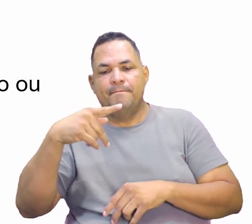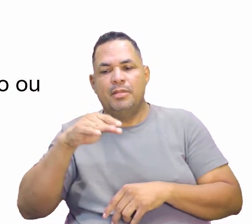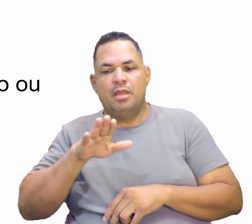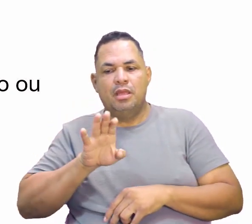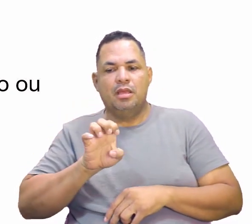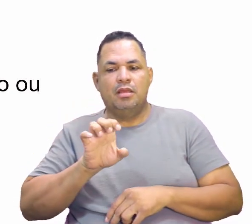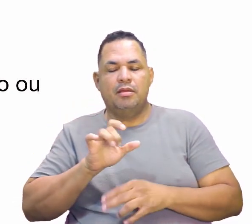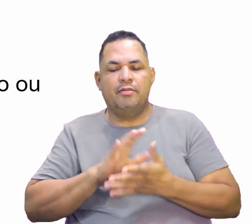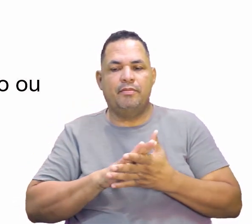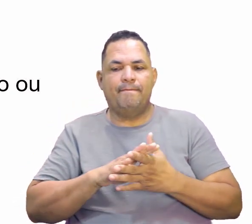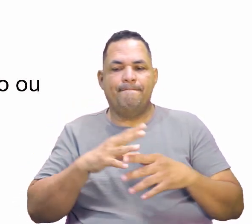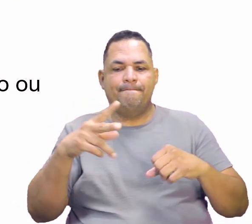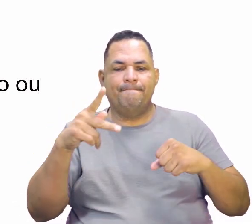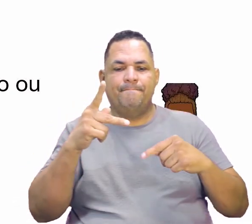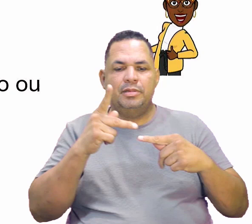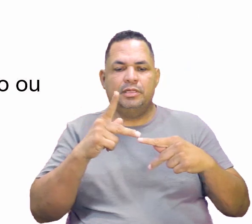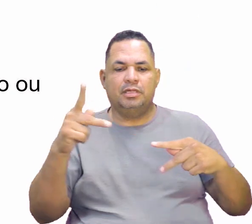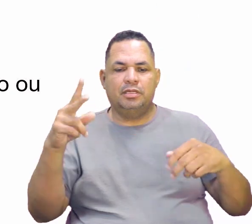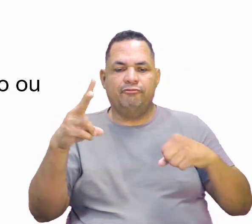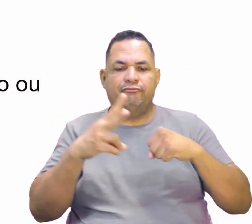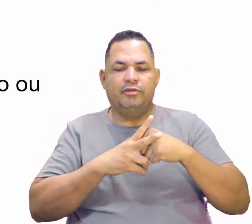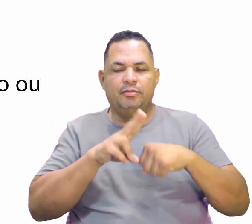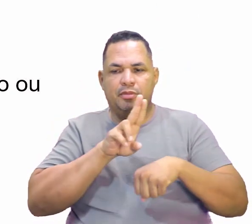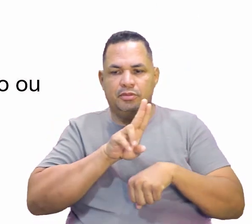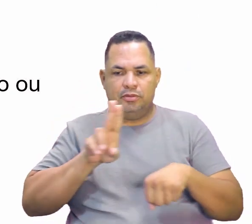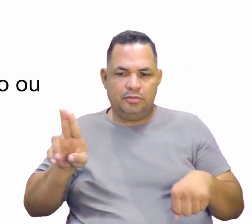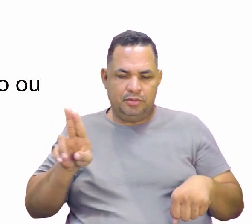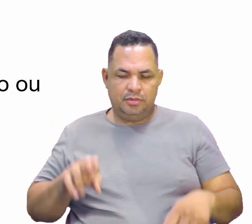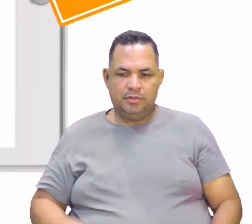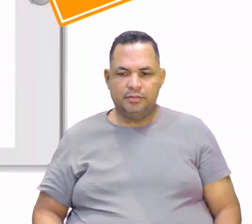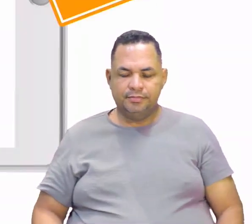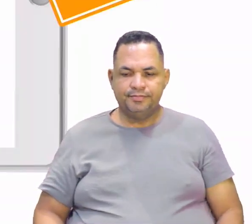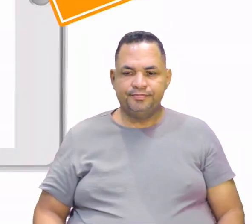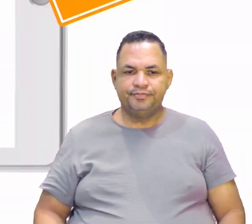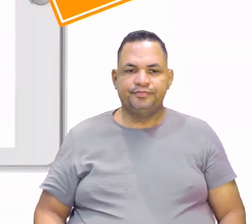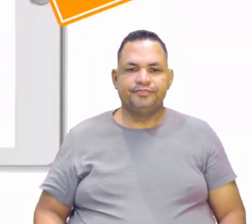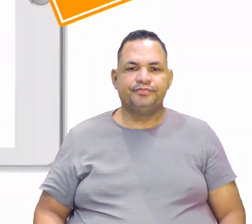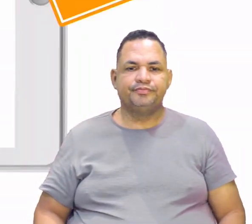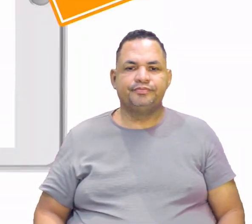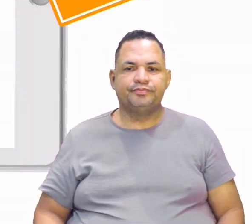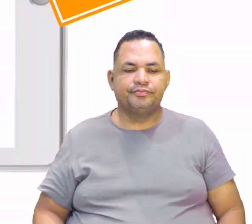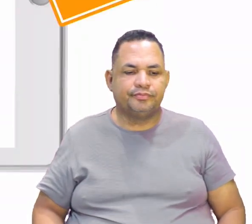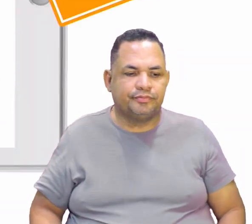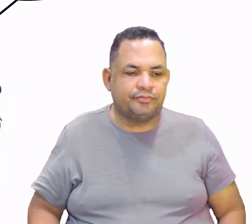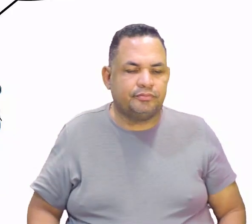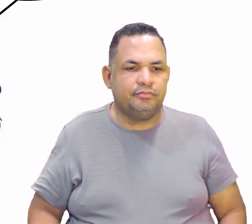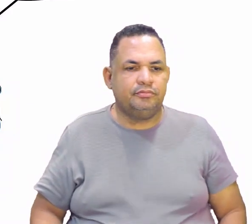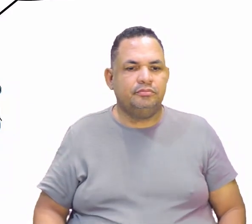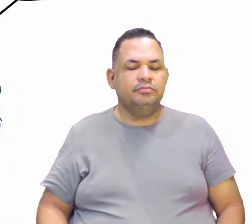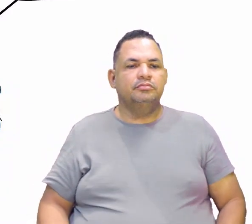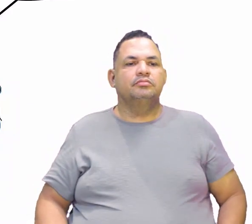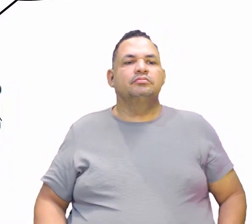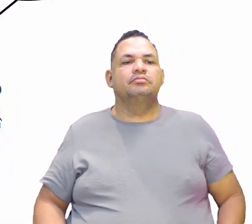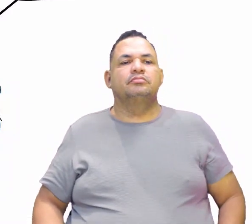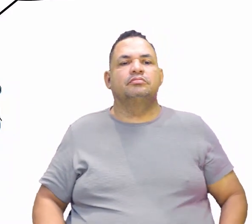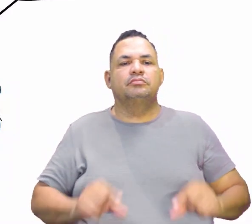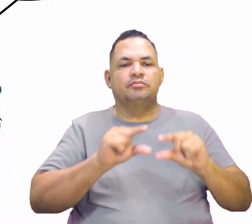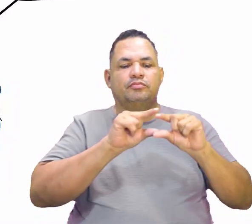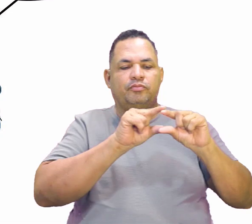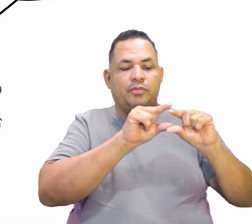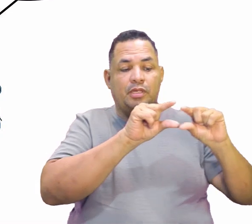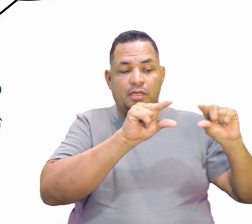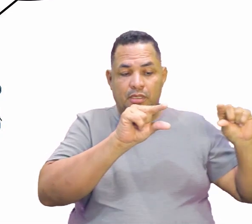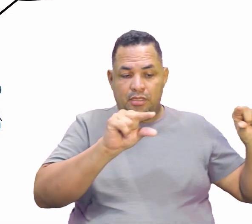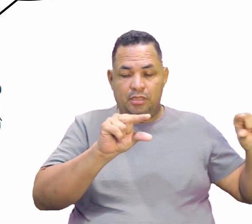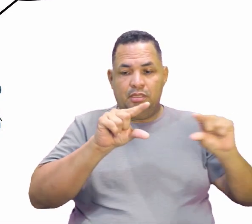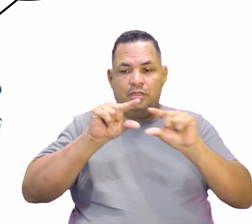Então, predicado verbo nominal. Beleza? Agora, período composto, ó, trabalhando o